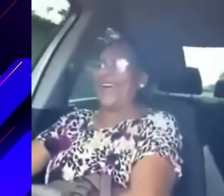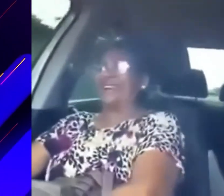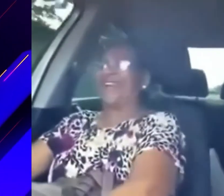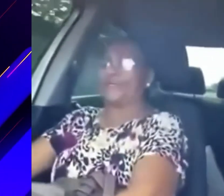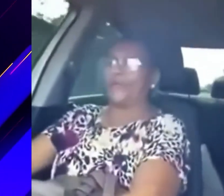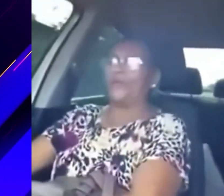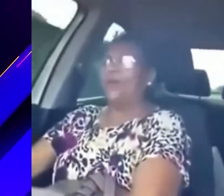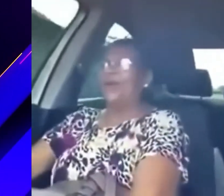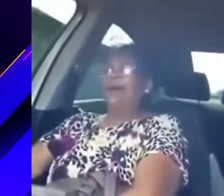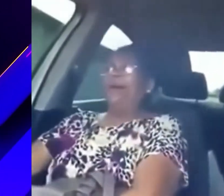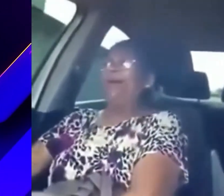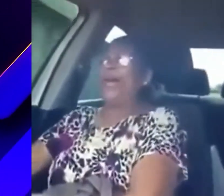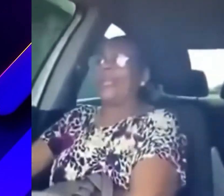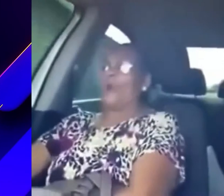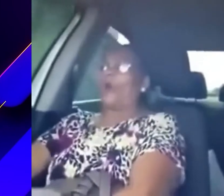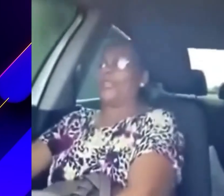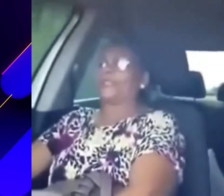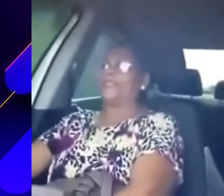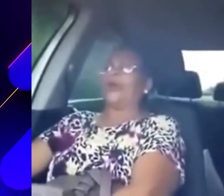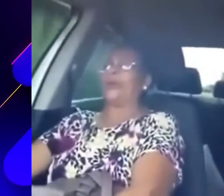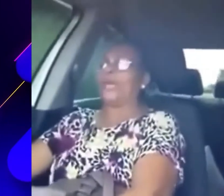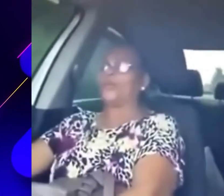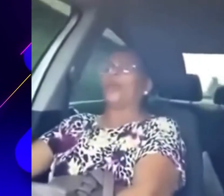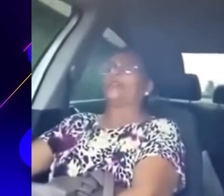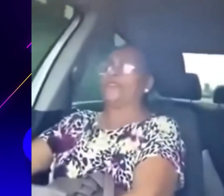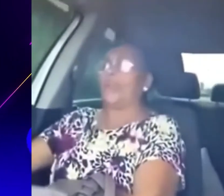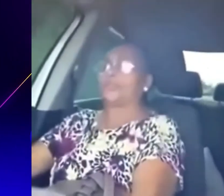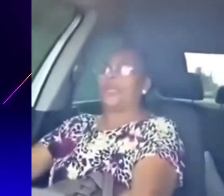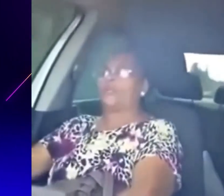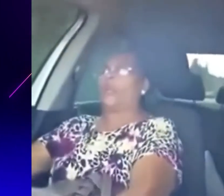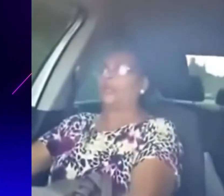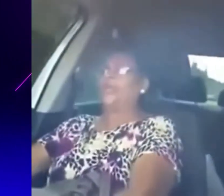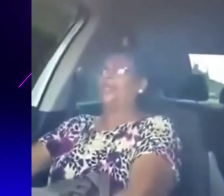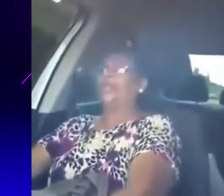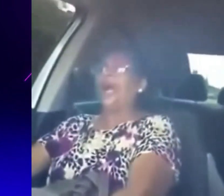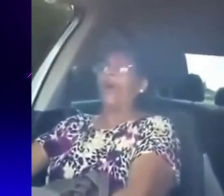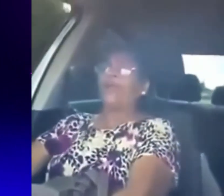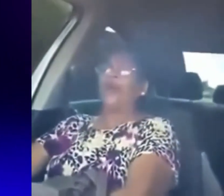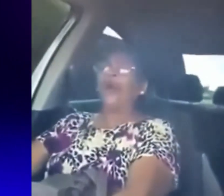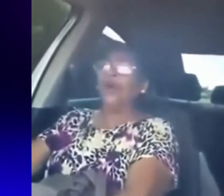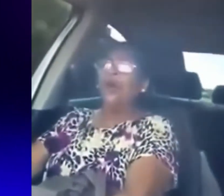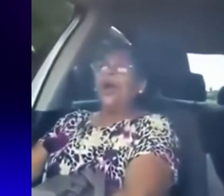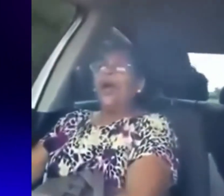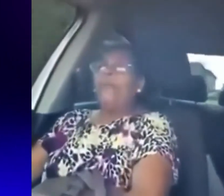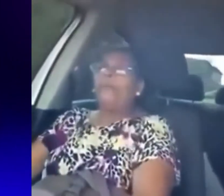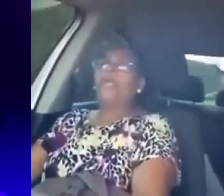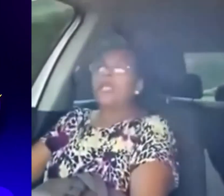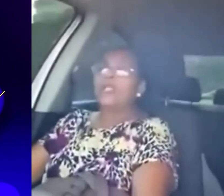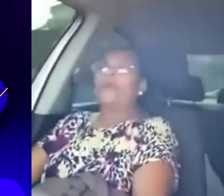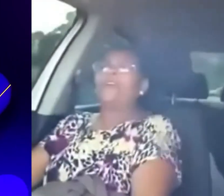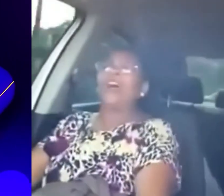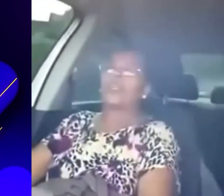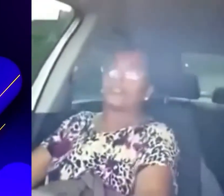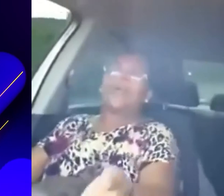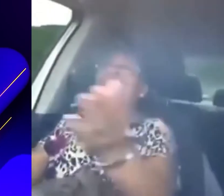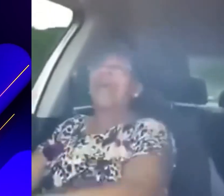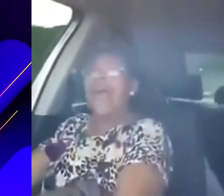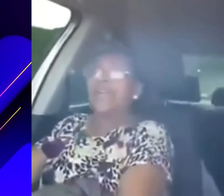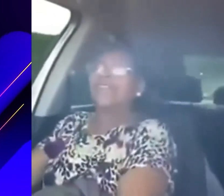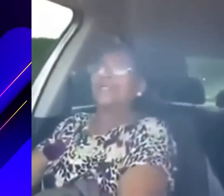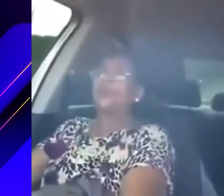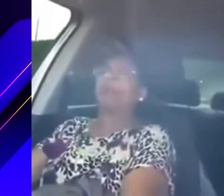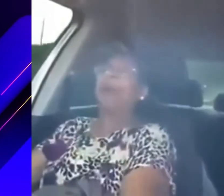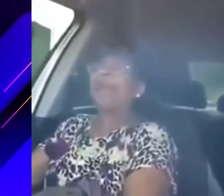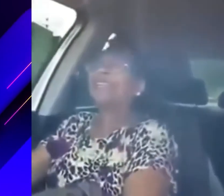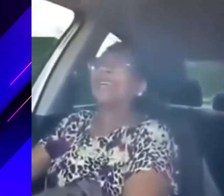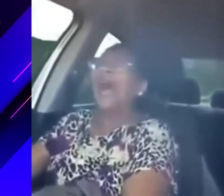Velocidade é essa, Júnior? Minha nossa senhora, por que tu liga essa velocidade todinha nesse carro, hein, Júnior? Menino, que velocidade é